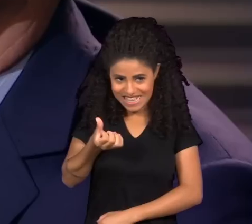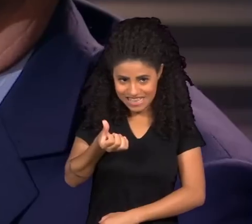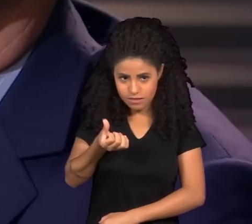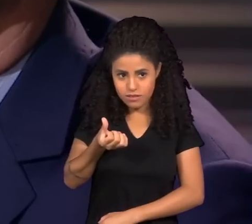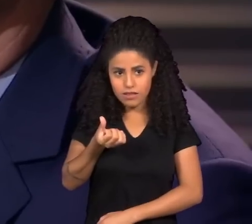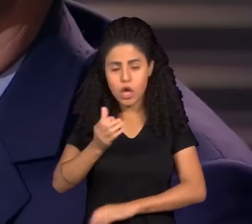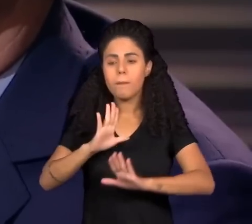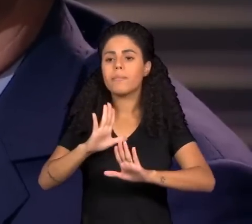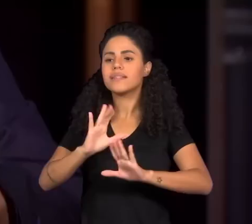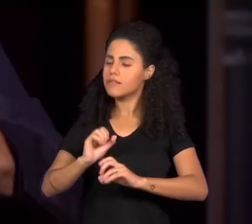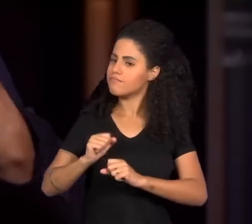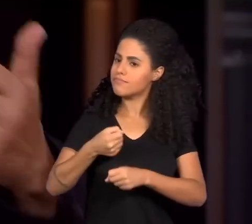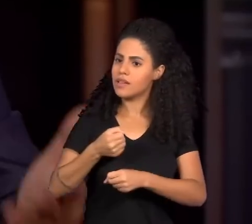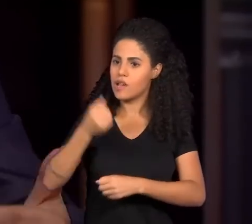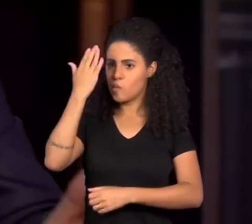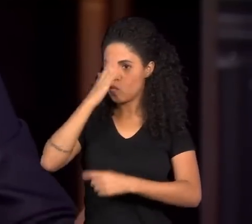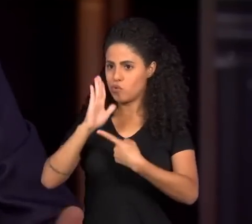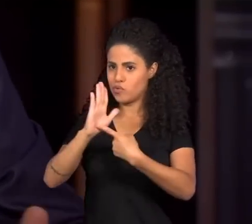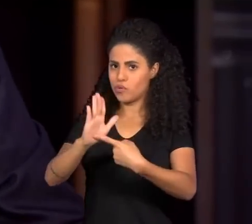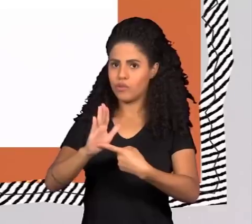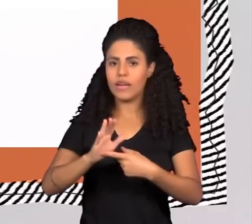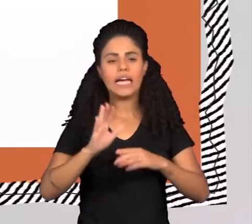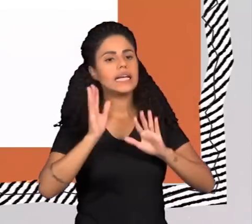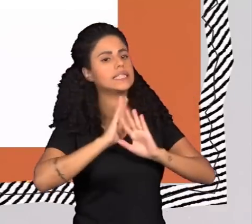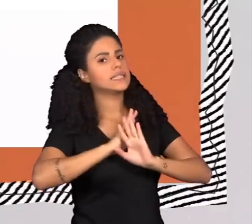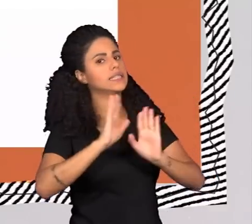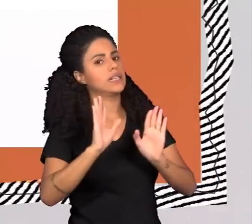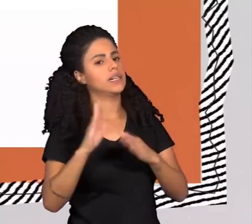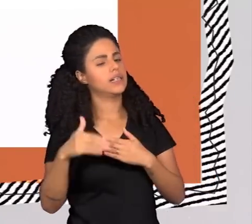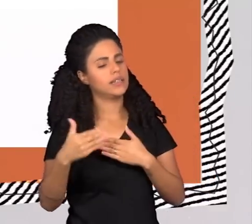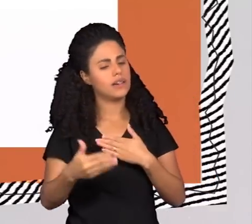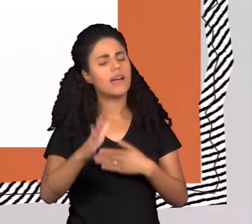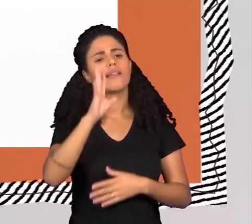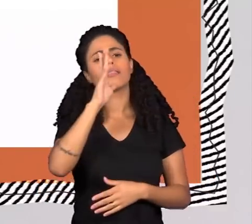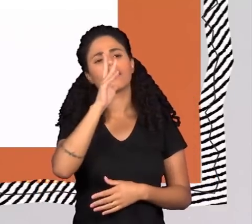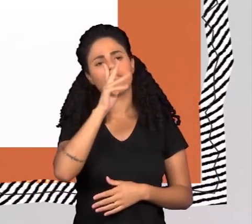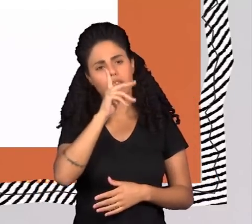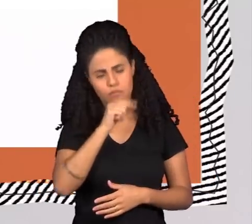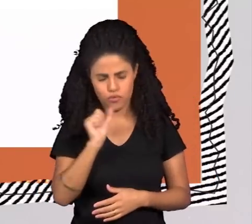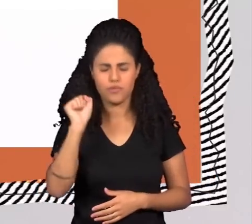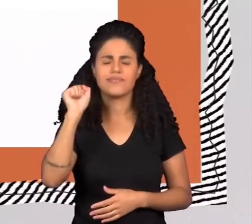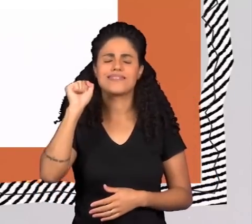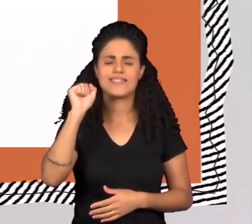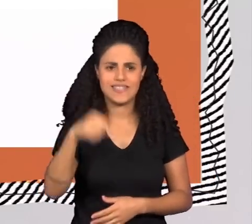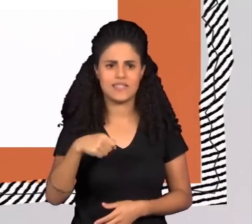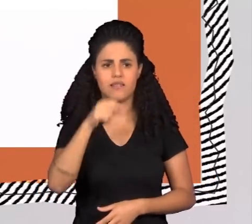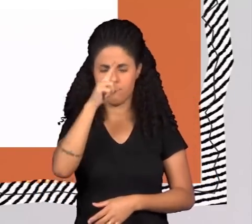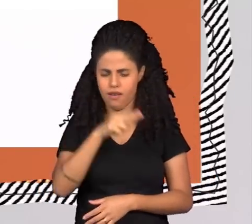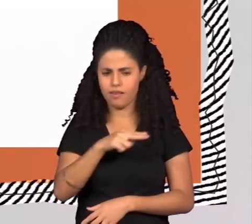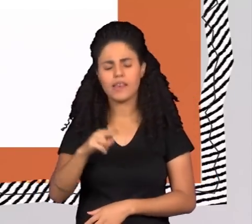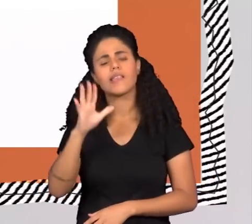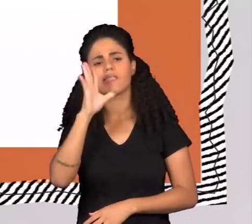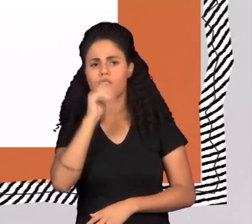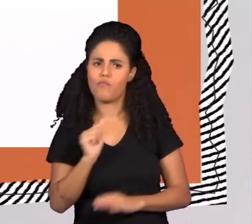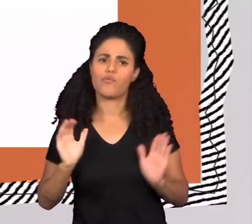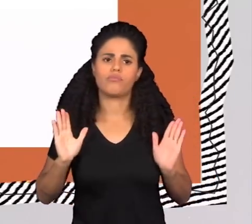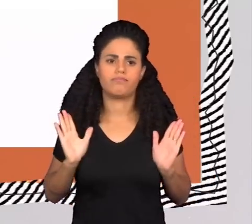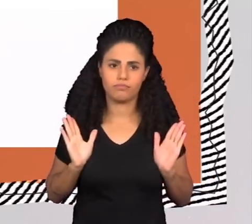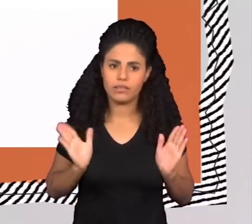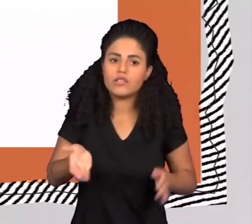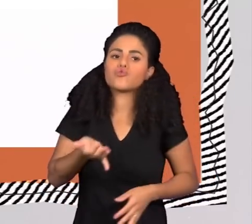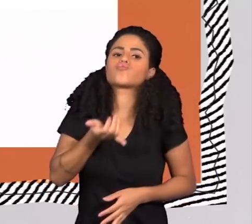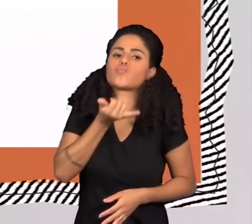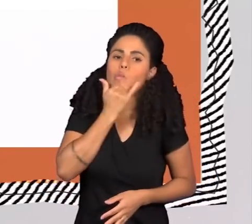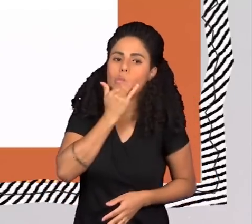foi corajoso. Não, ele foi Se você corajoso me muito mais tarde. Concordo. Ele demorou, padre. Concordo. Tá? Com todo respeito. Só